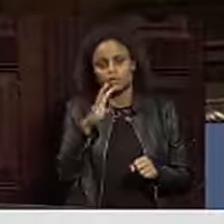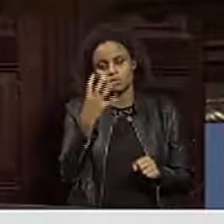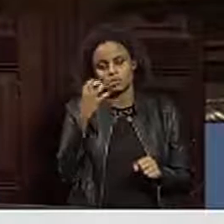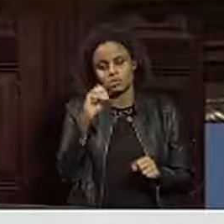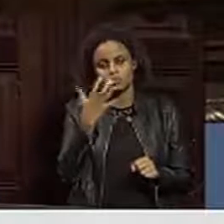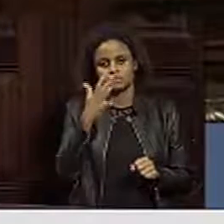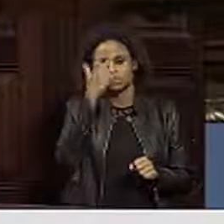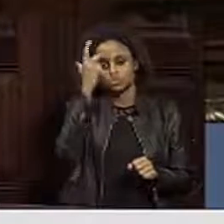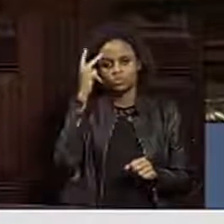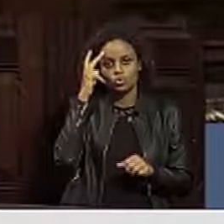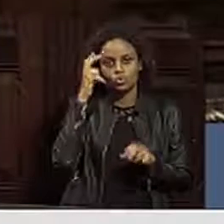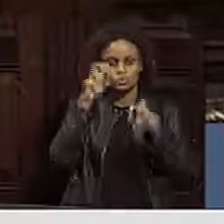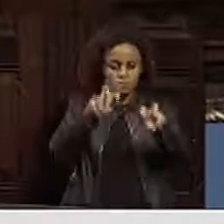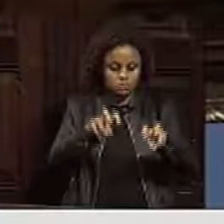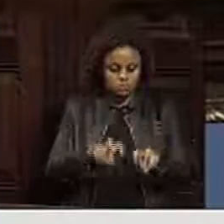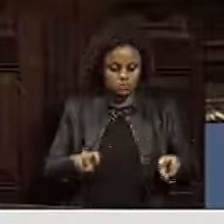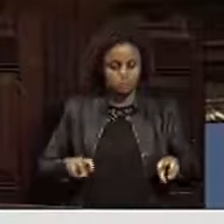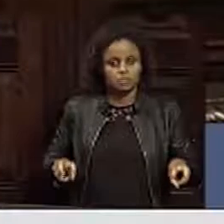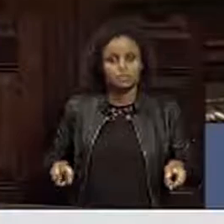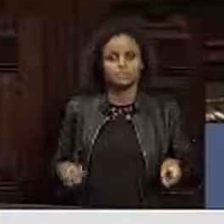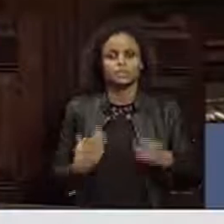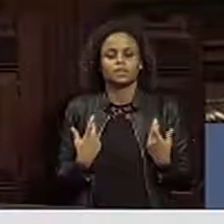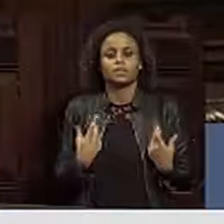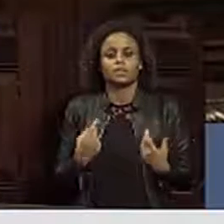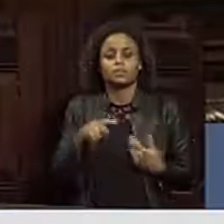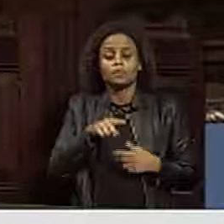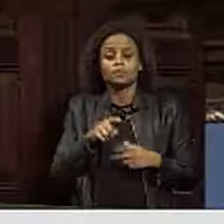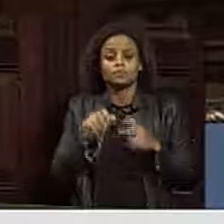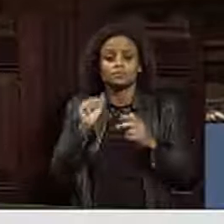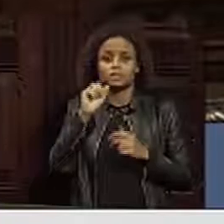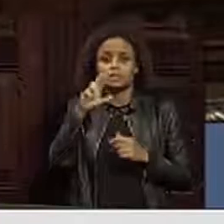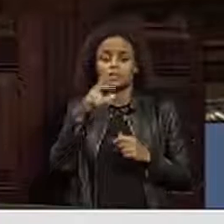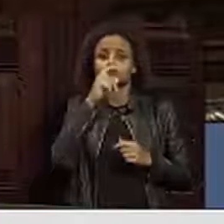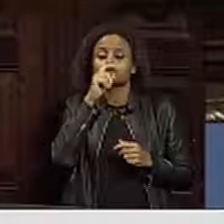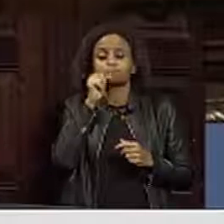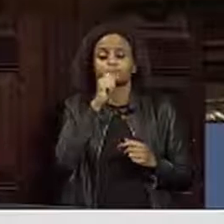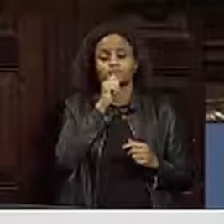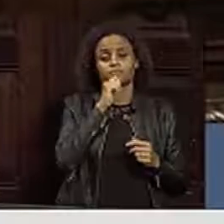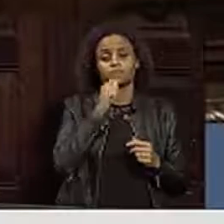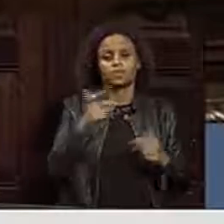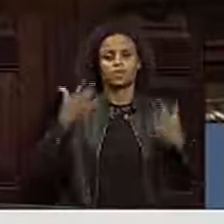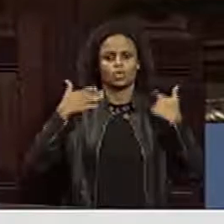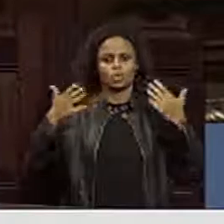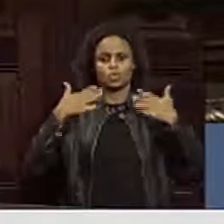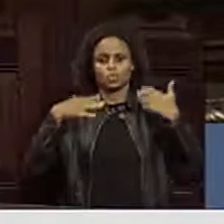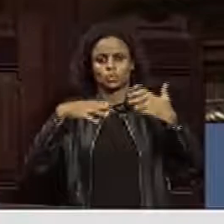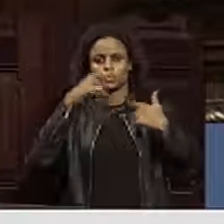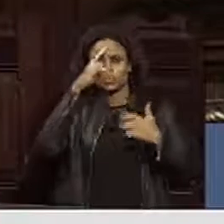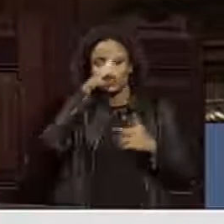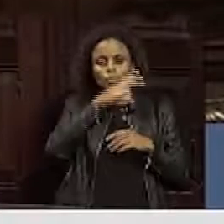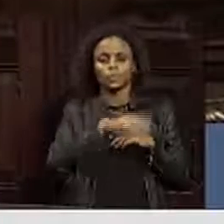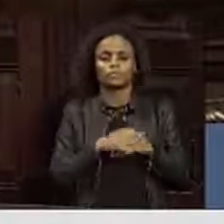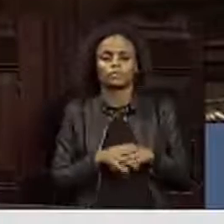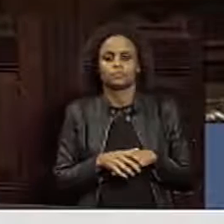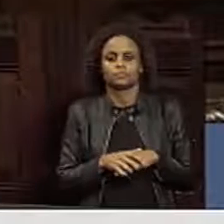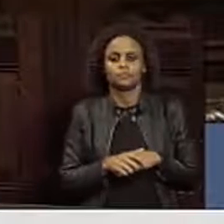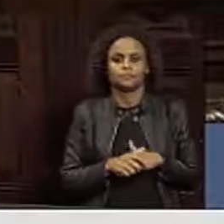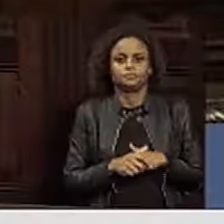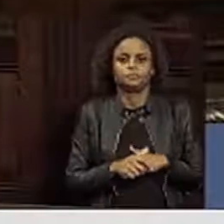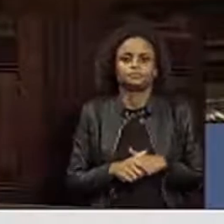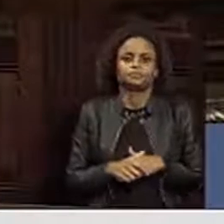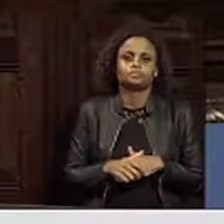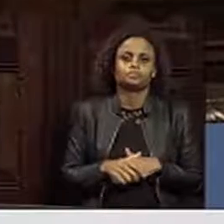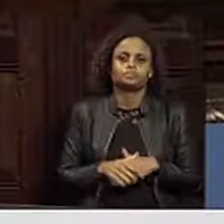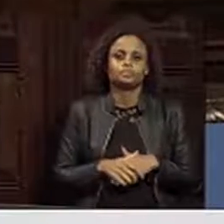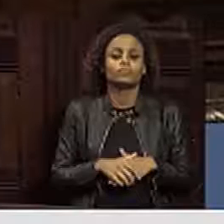esse aprendizado pode se dar de uma maneira aceitável? Mas foi isso exatamente que aconteceu naquelas, repito, aquelas